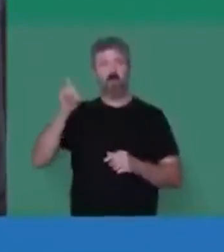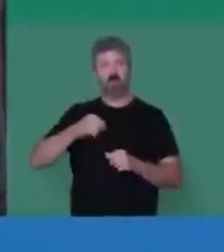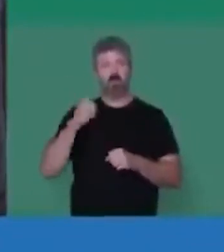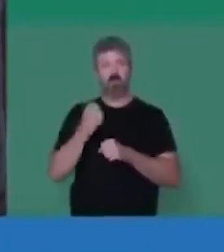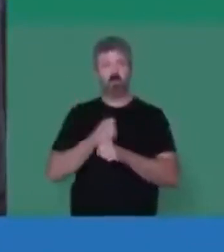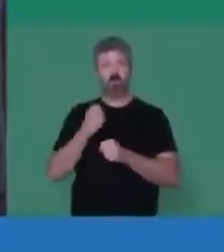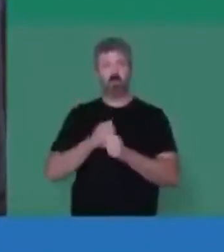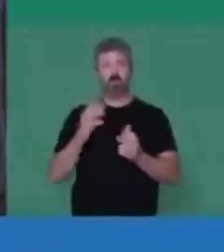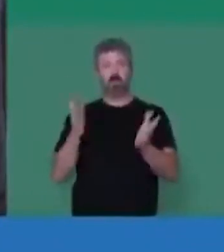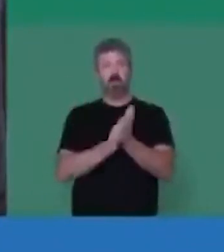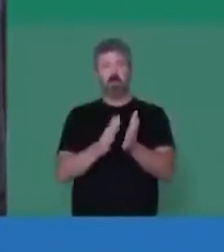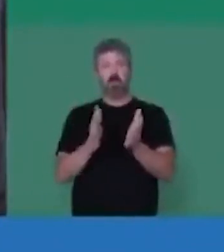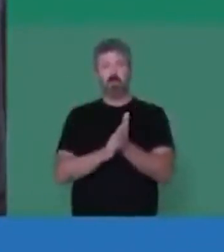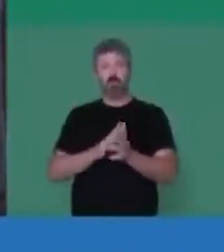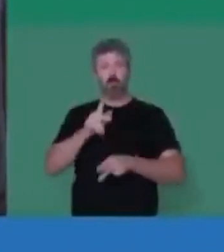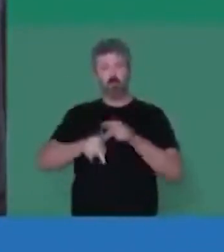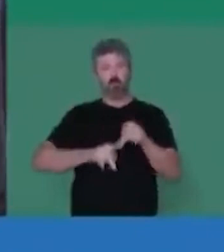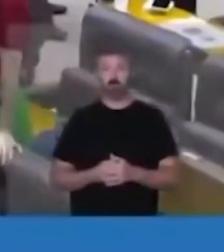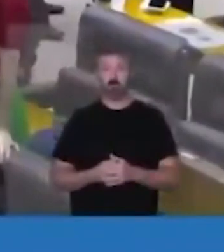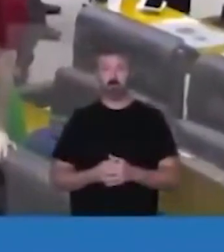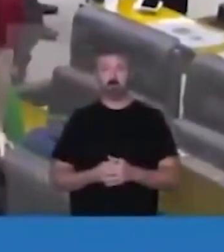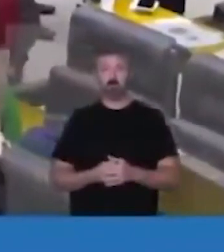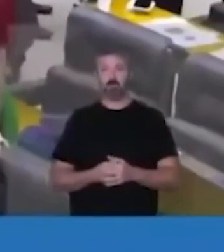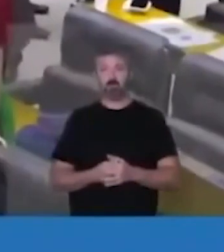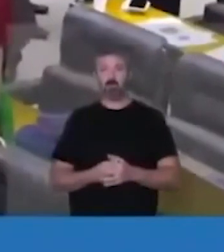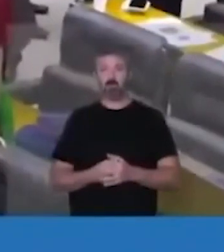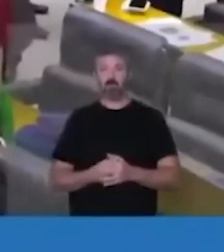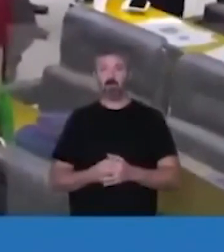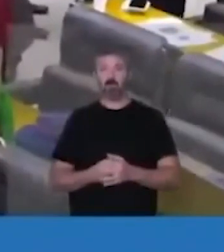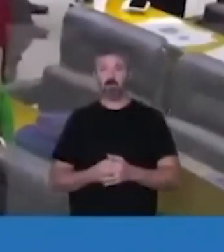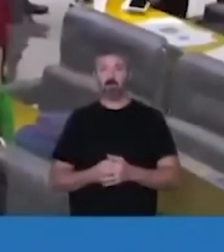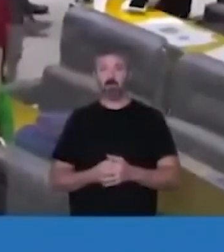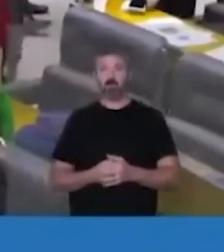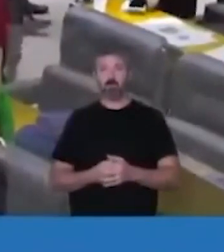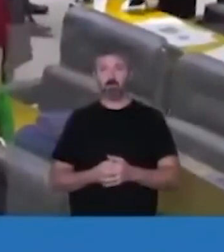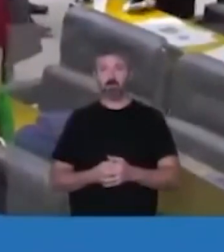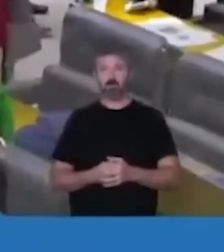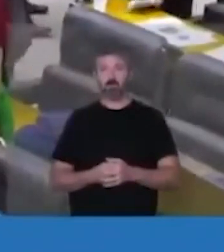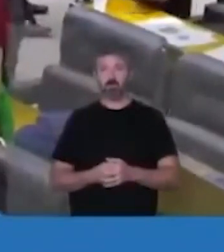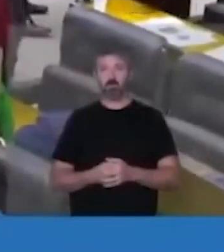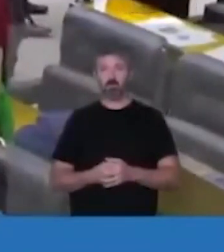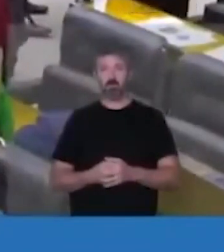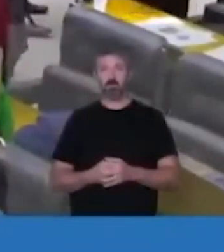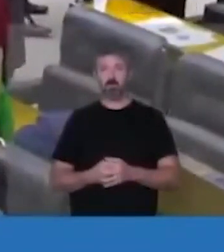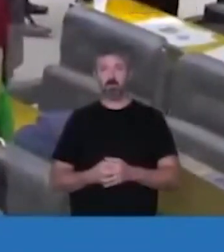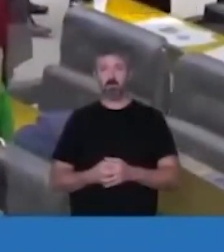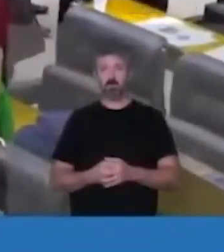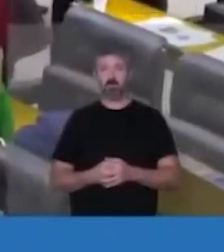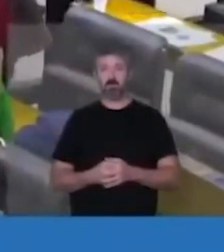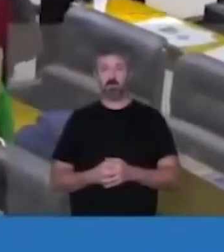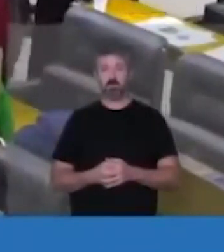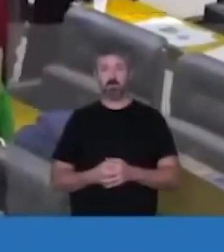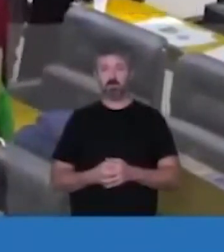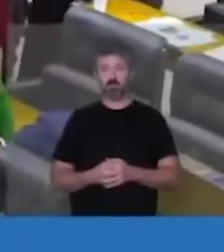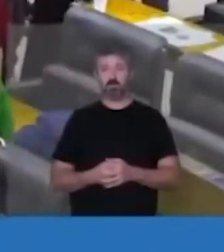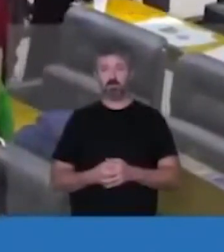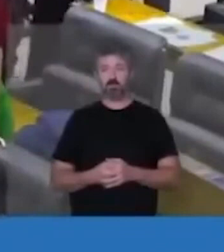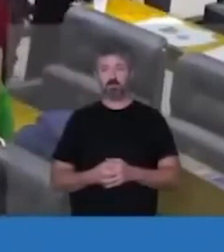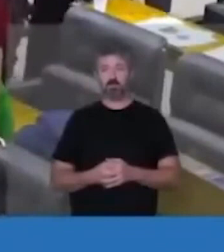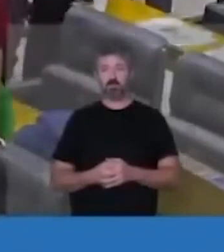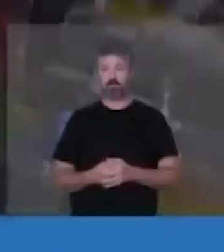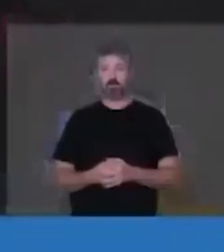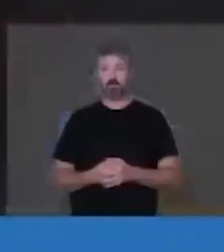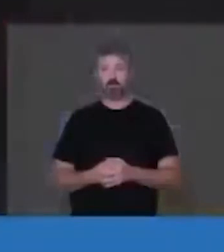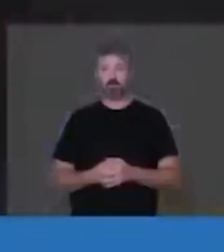um projeto de lei que declara o dia 20 de novembro feriado nacional para a celebração do Dia Nacional de Zumbi e